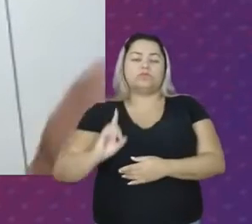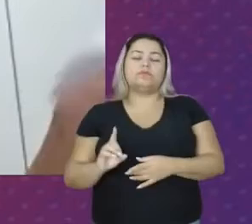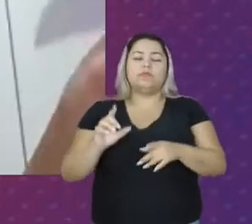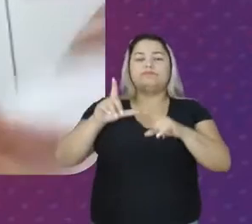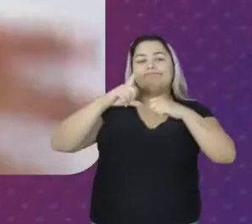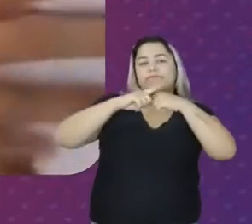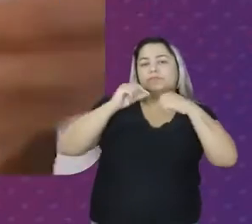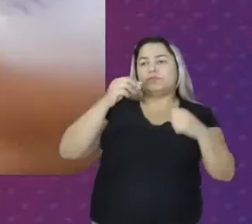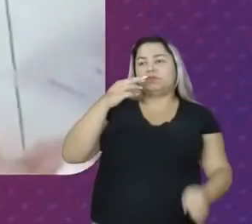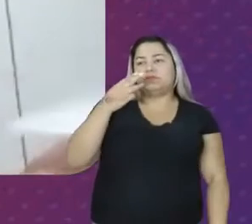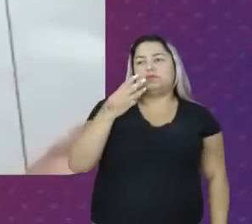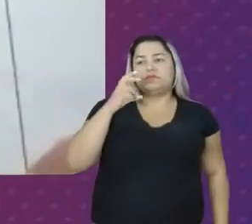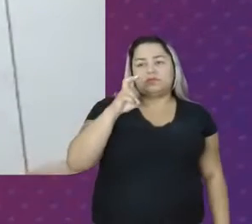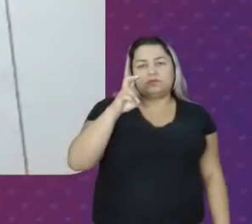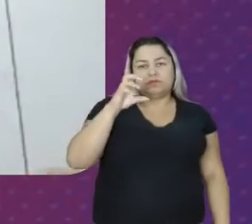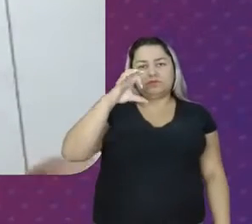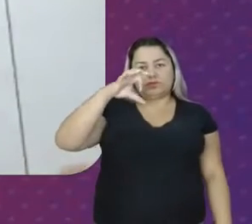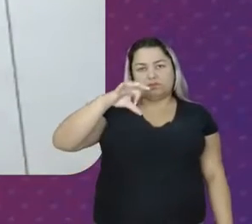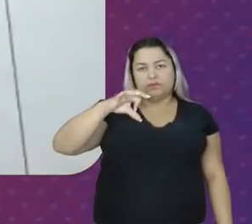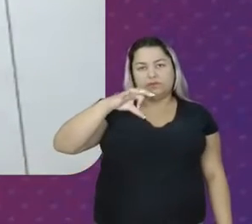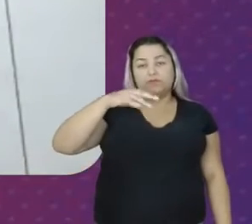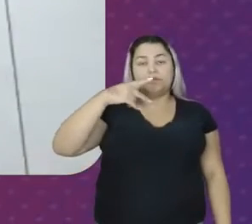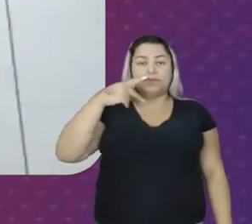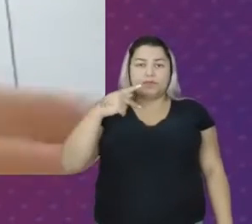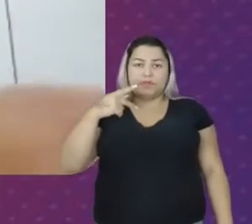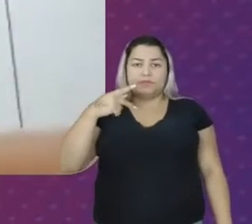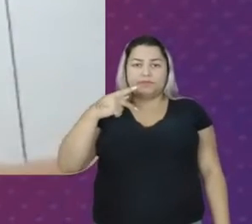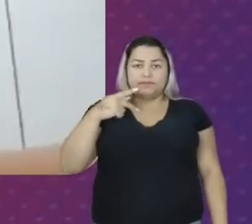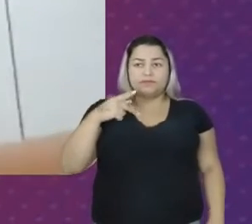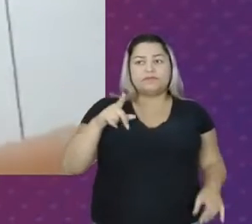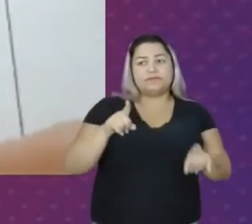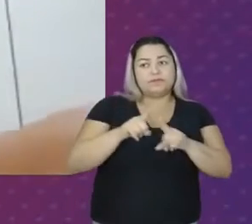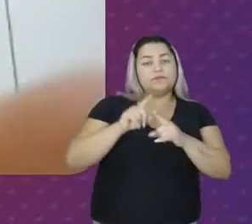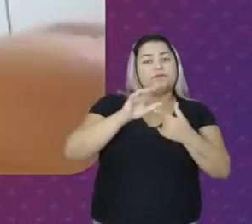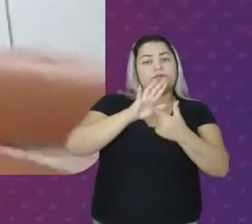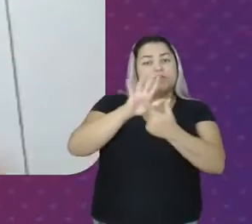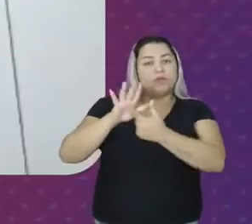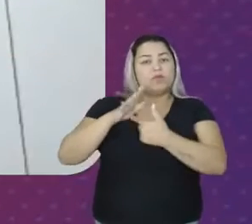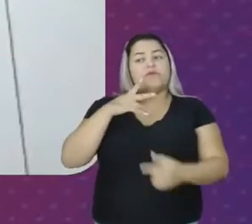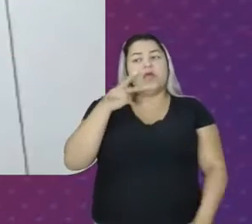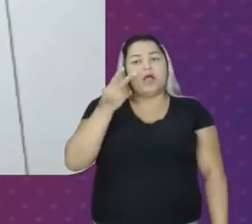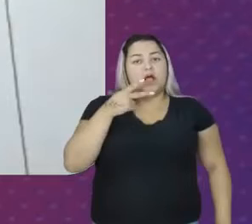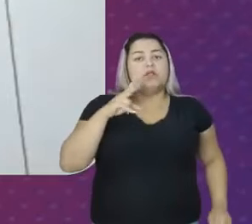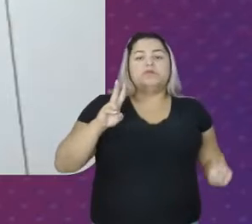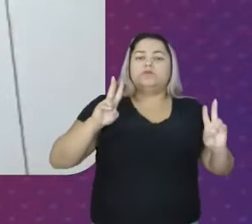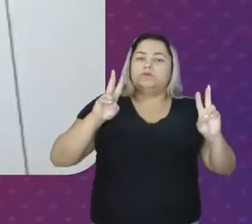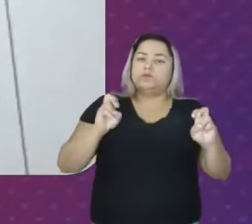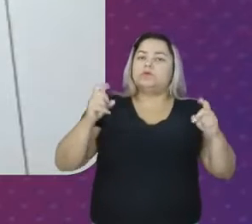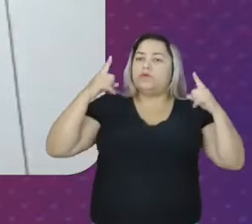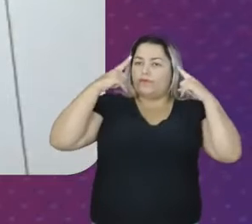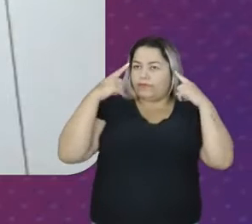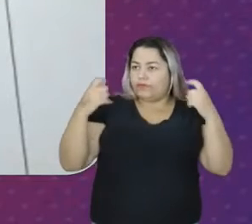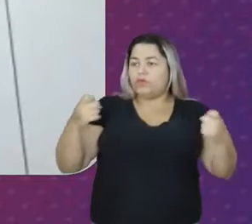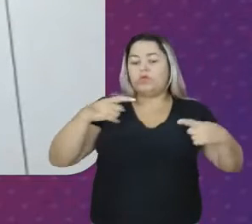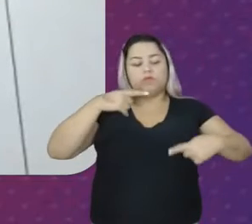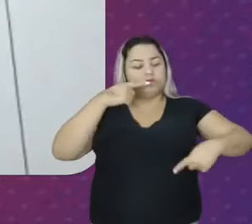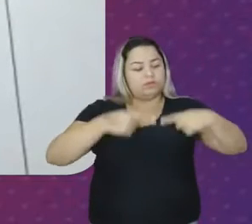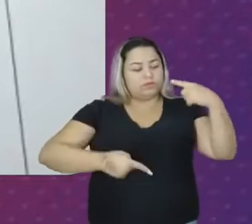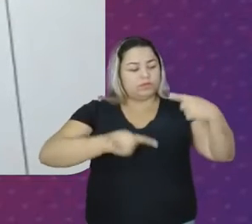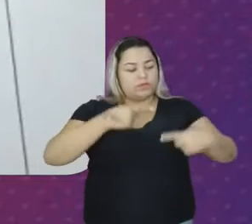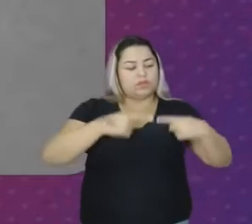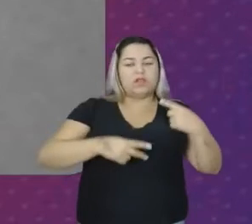artigo 359-P, que eu vou trazer aqui para vocês, ela trata sobre a violência política. E ela